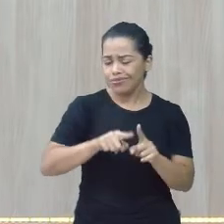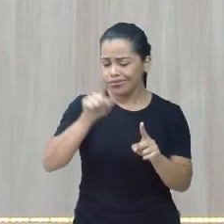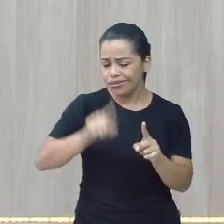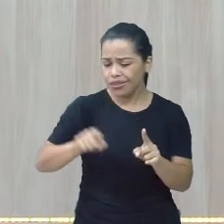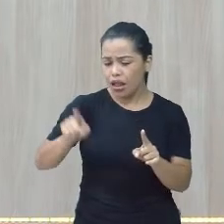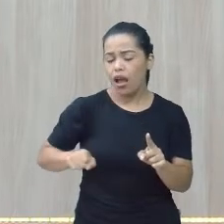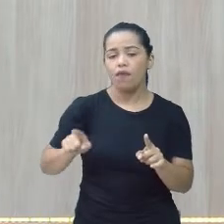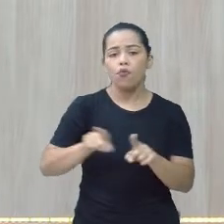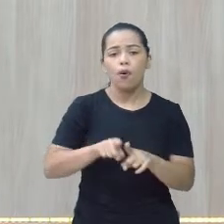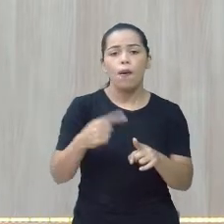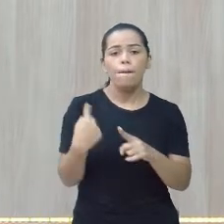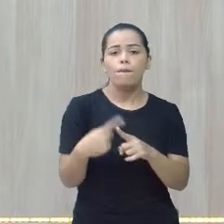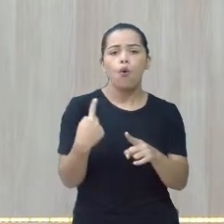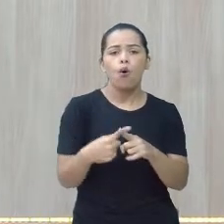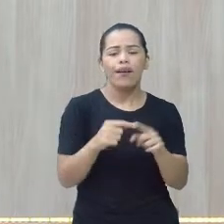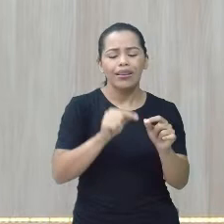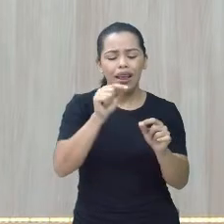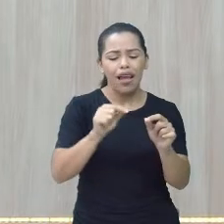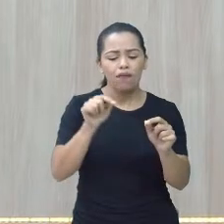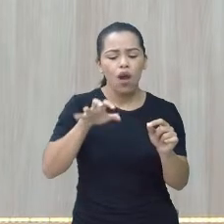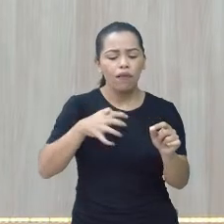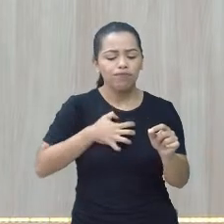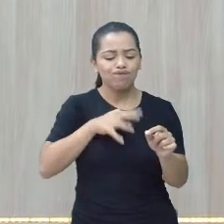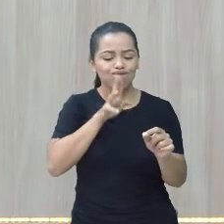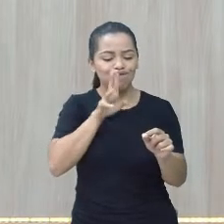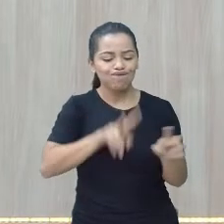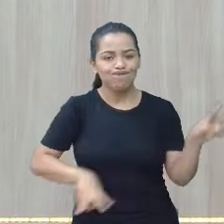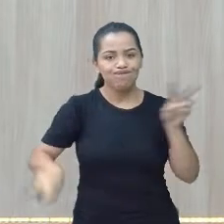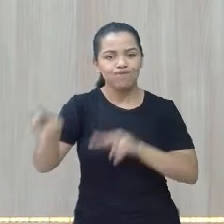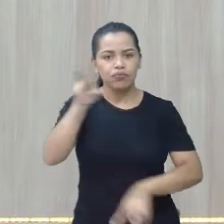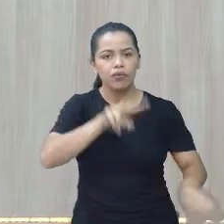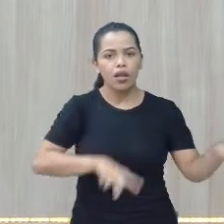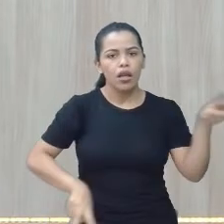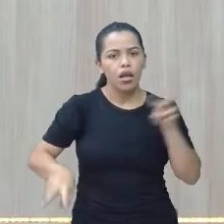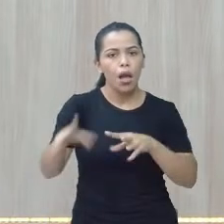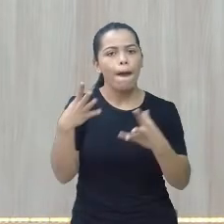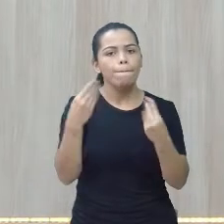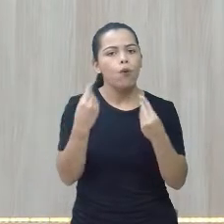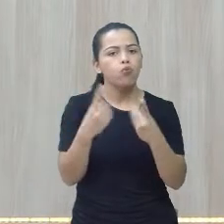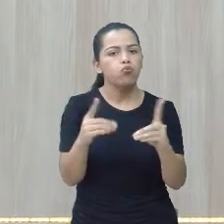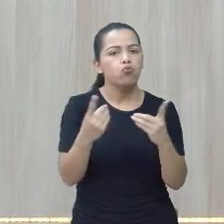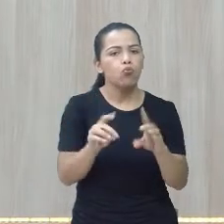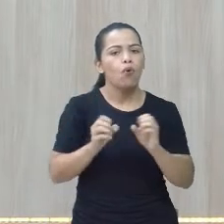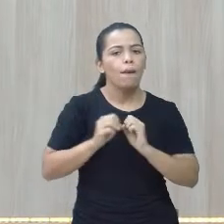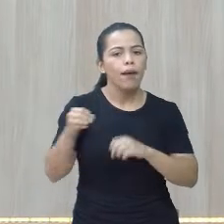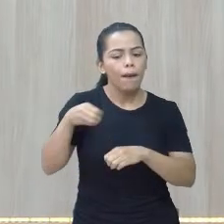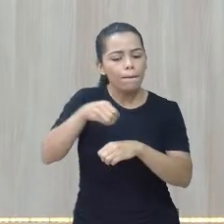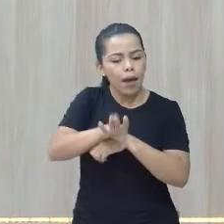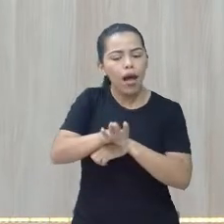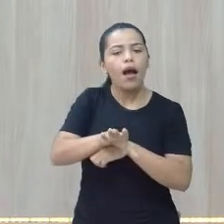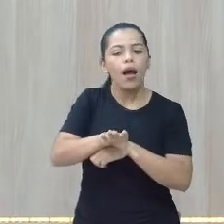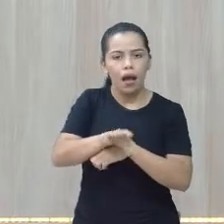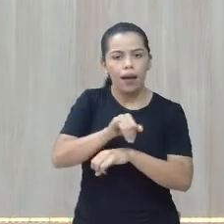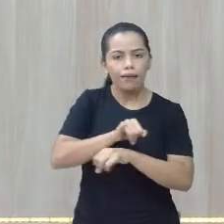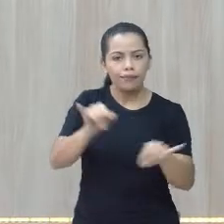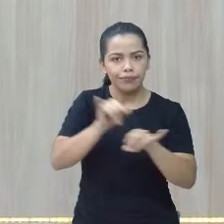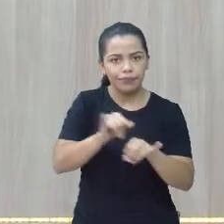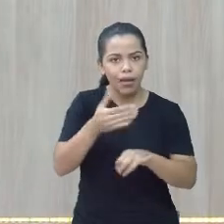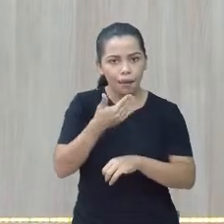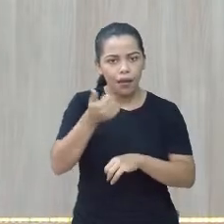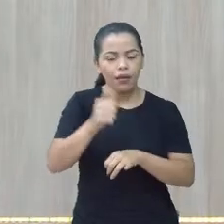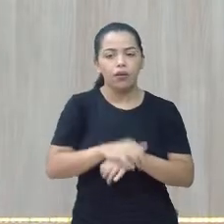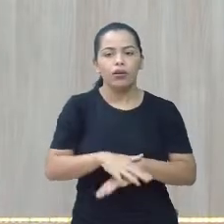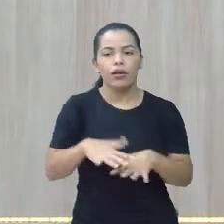o gráfico é uma forma visual e uma forma muito didática de passar a informação. Então, aqui a gente tem